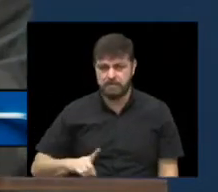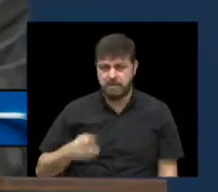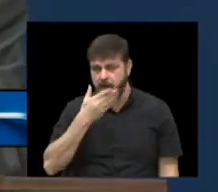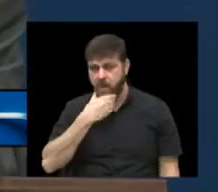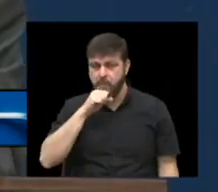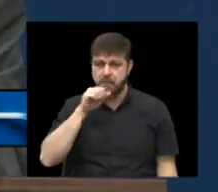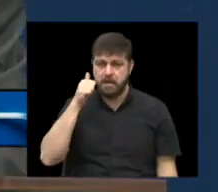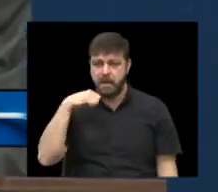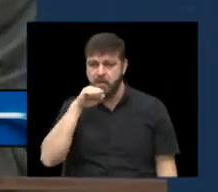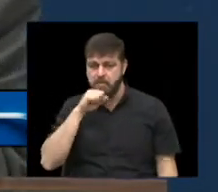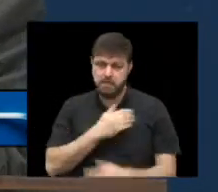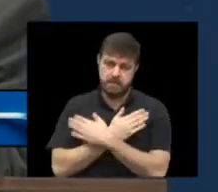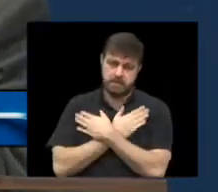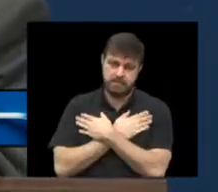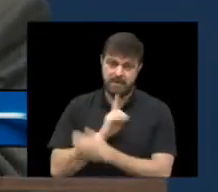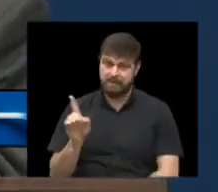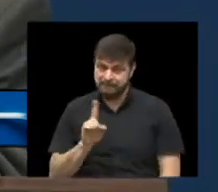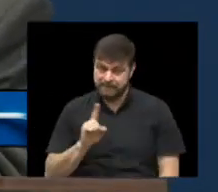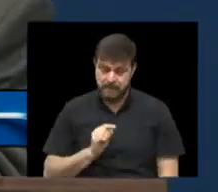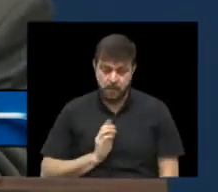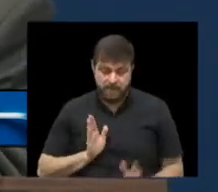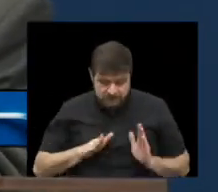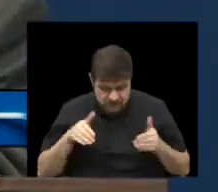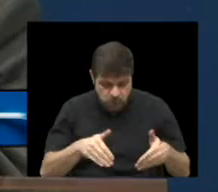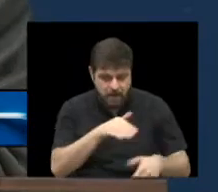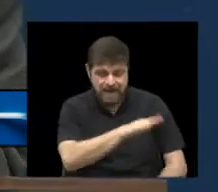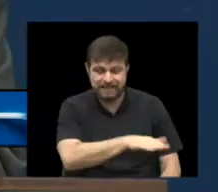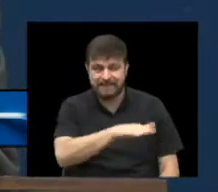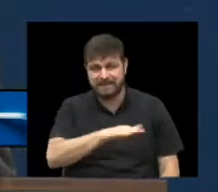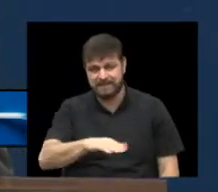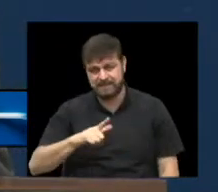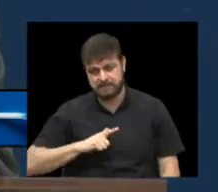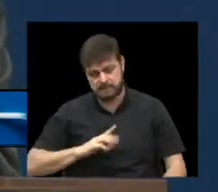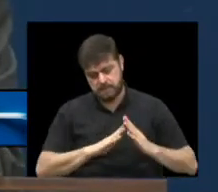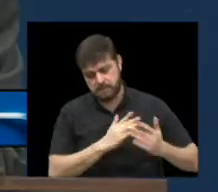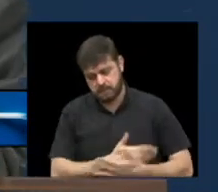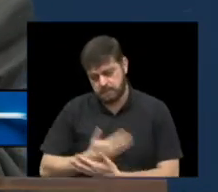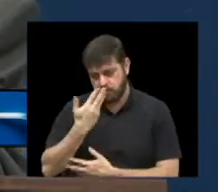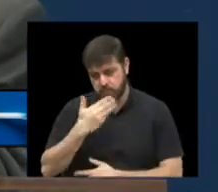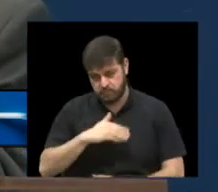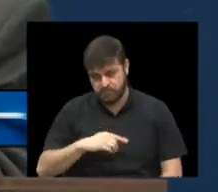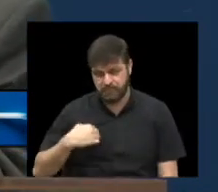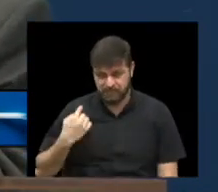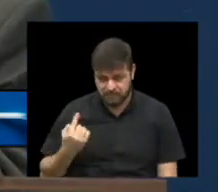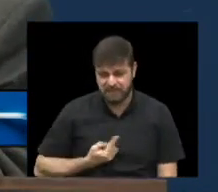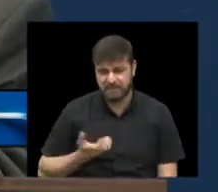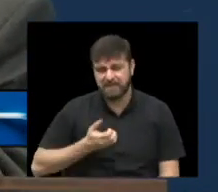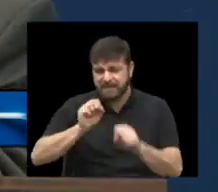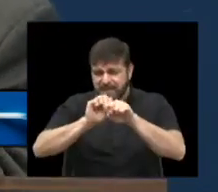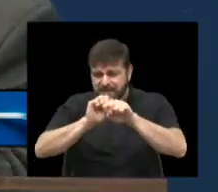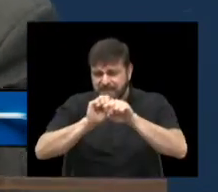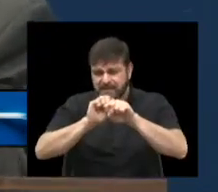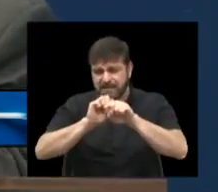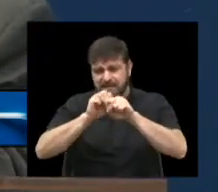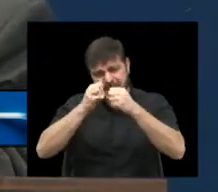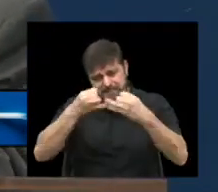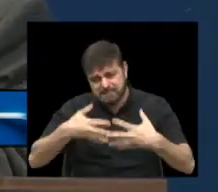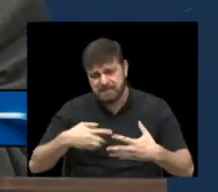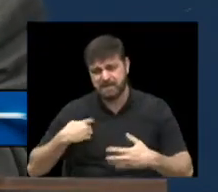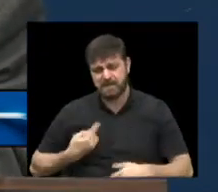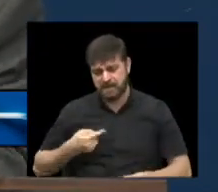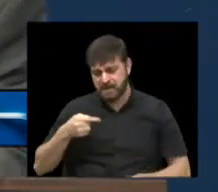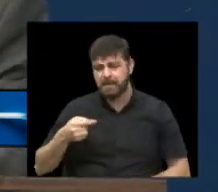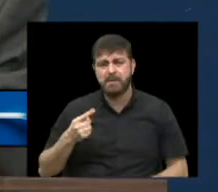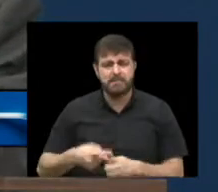mãe desempregado, né? Então, a gente tem que continuar lutando e dando prioridade. Mas, apenas para explicar que esse número de